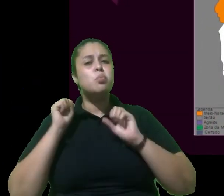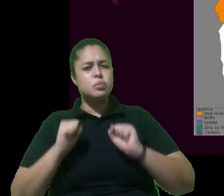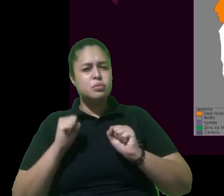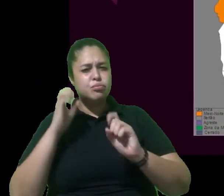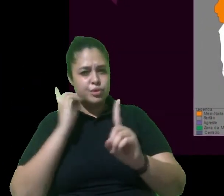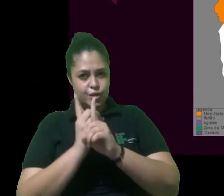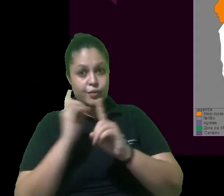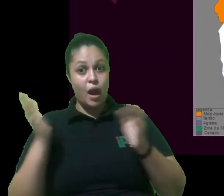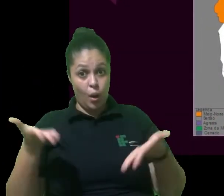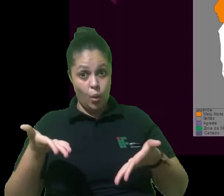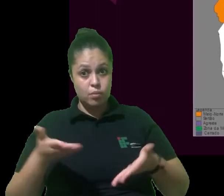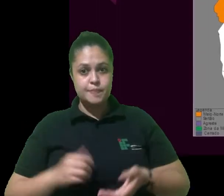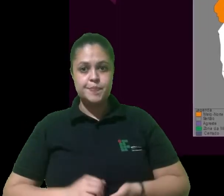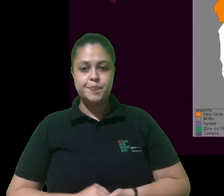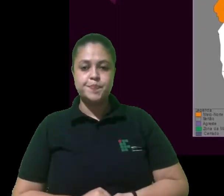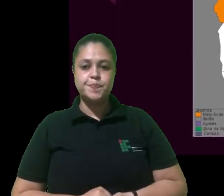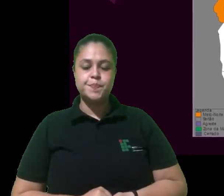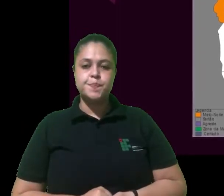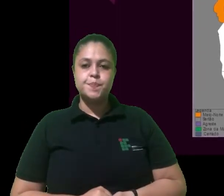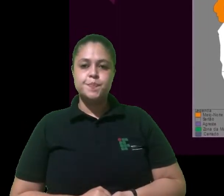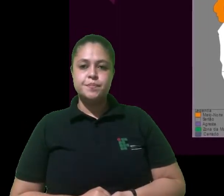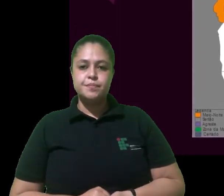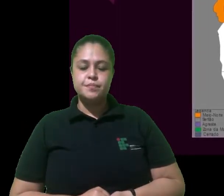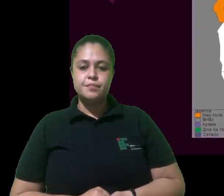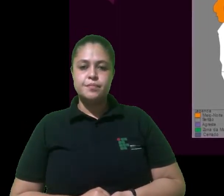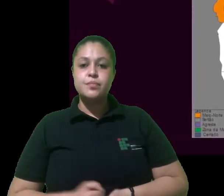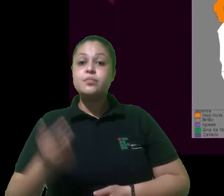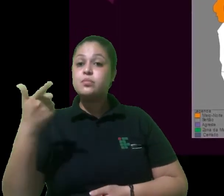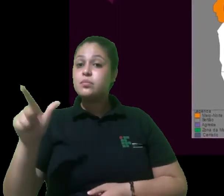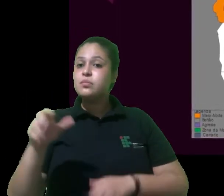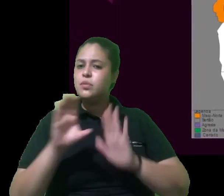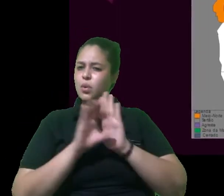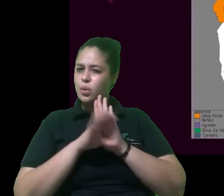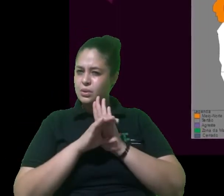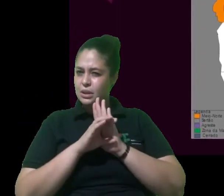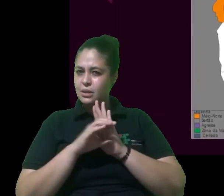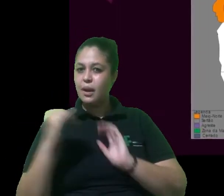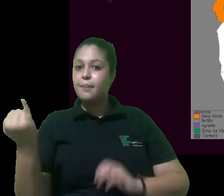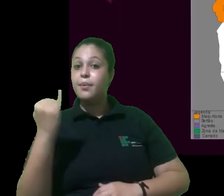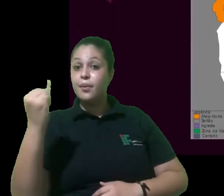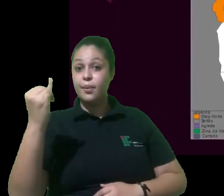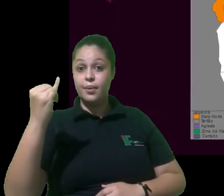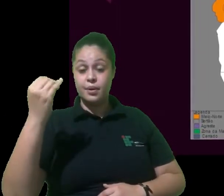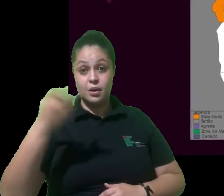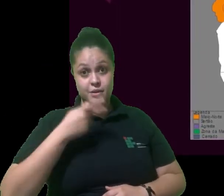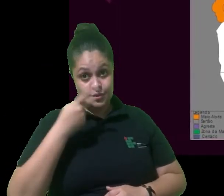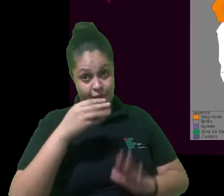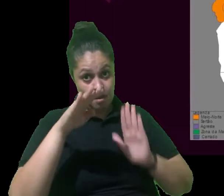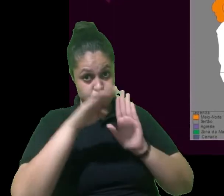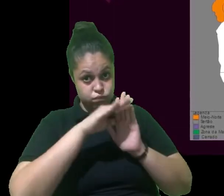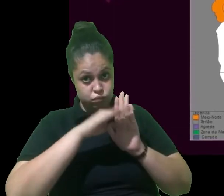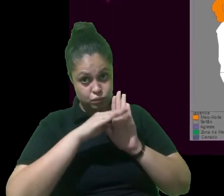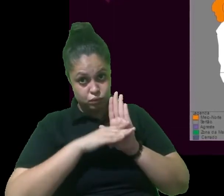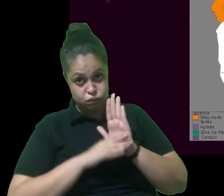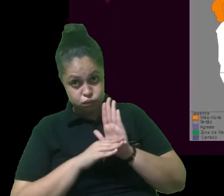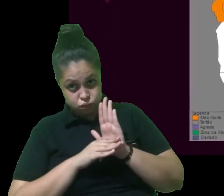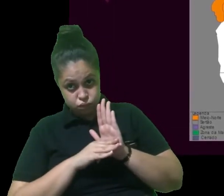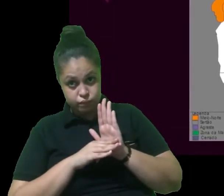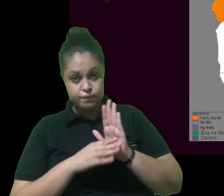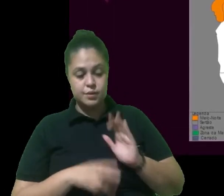podemos identificar agora. Outro conceito que vale a pena mencionar, já que eu